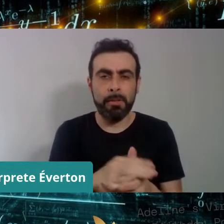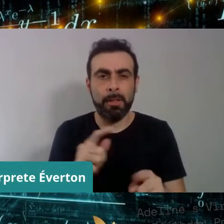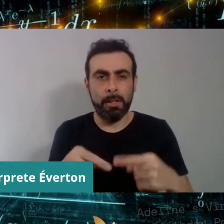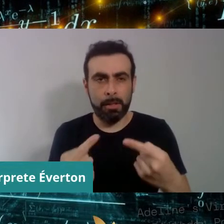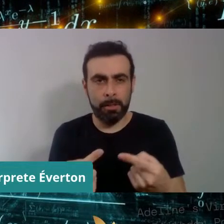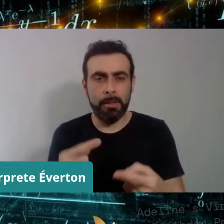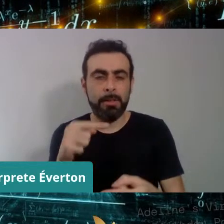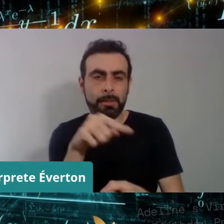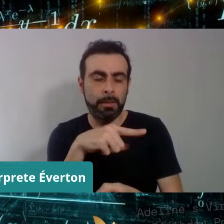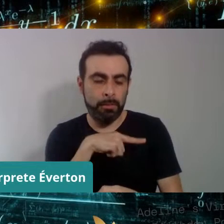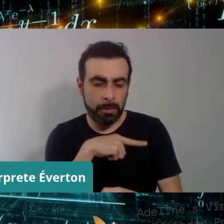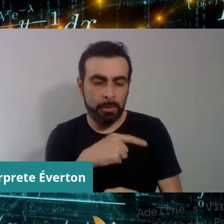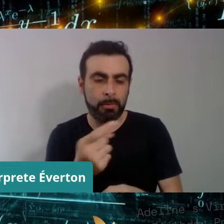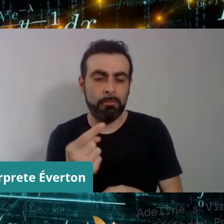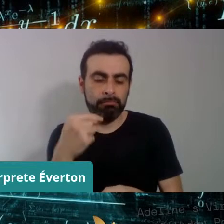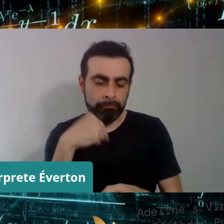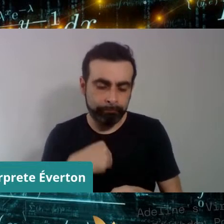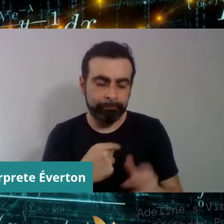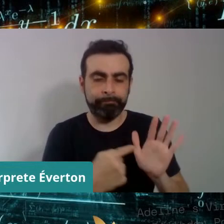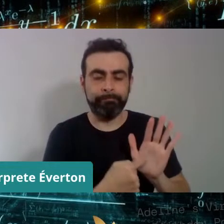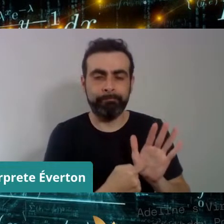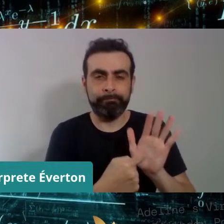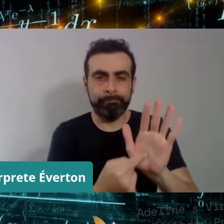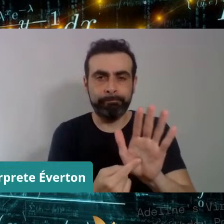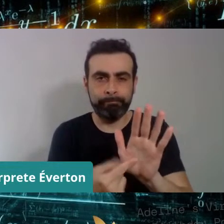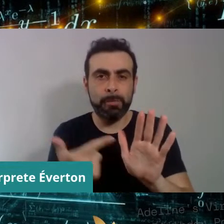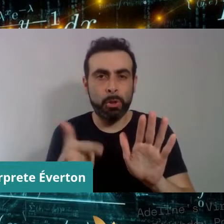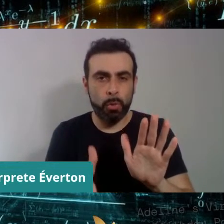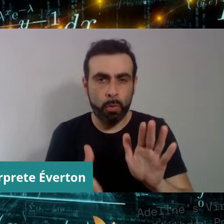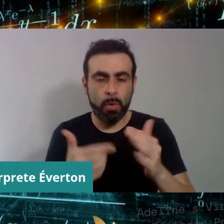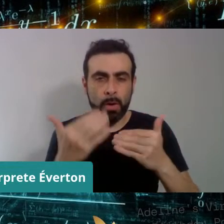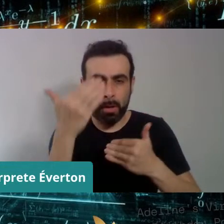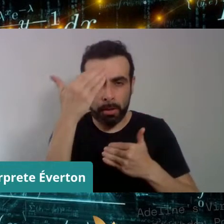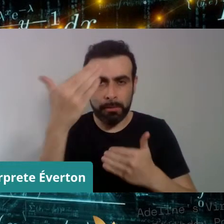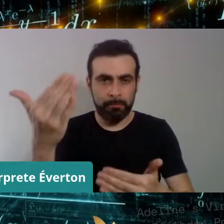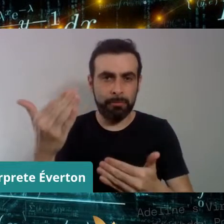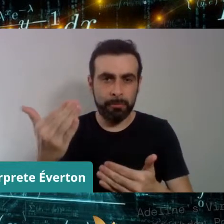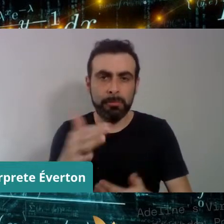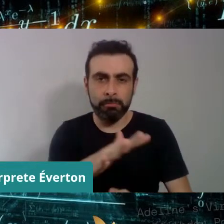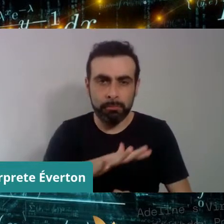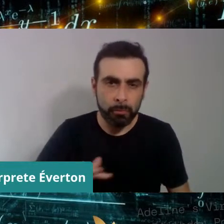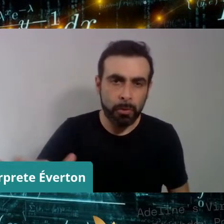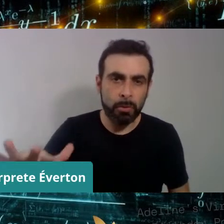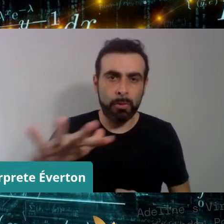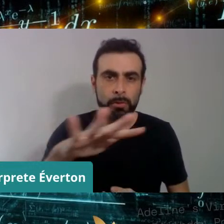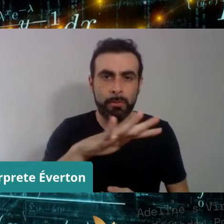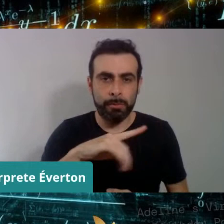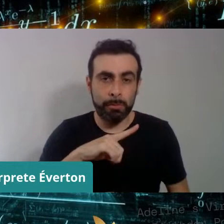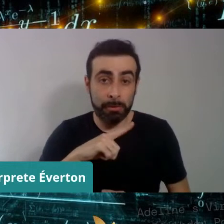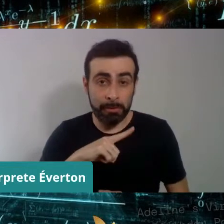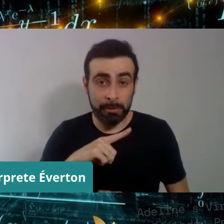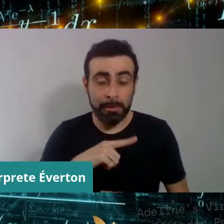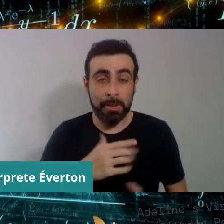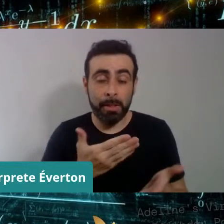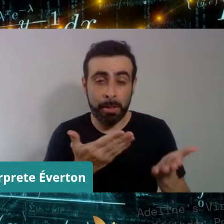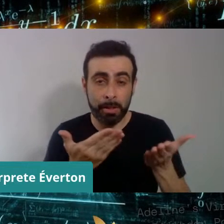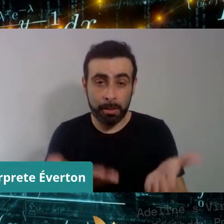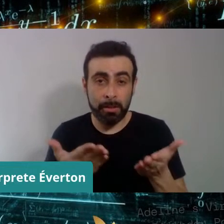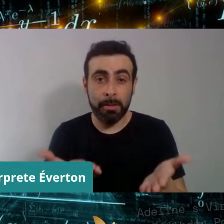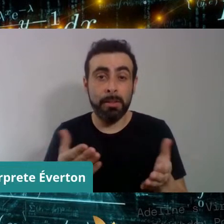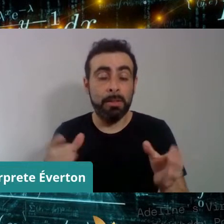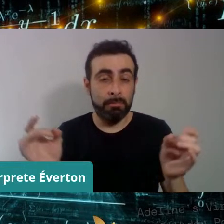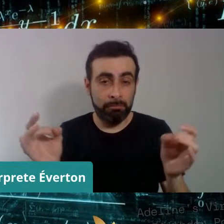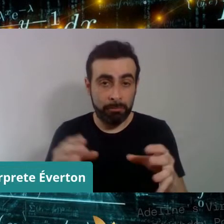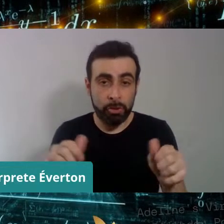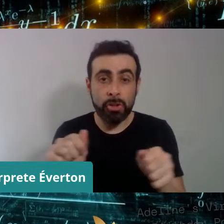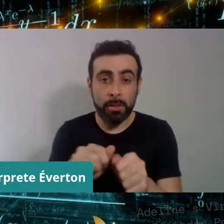fazer novamente, né, agradecimentos por tudo que vocês realizaram até